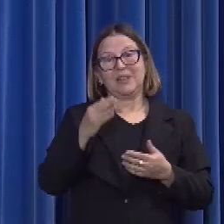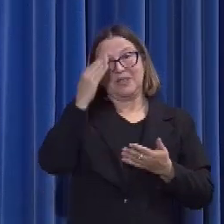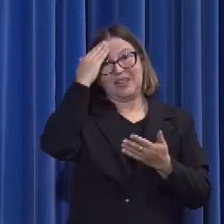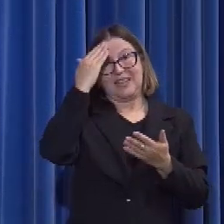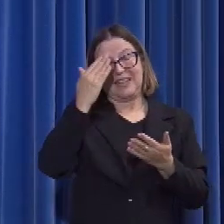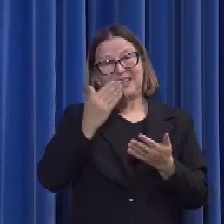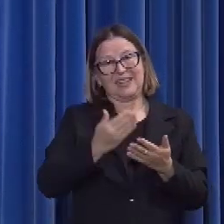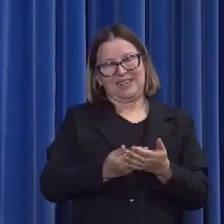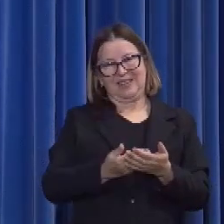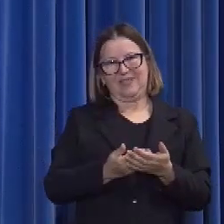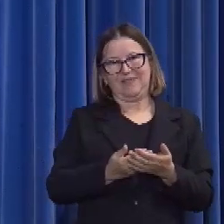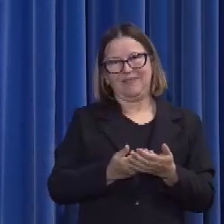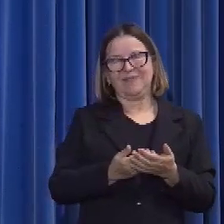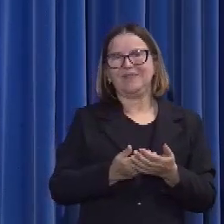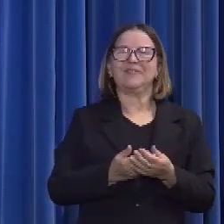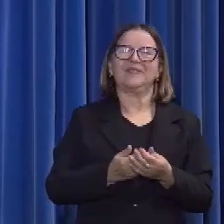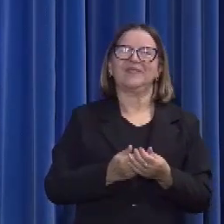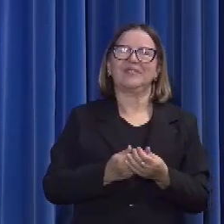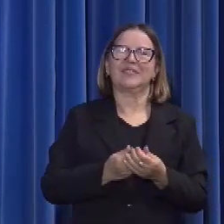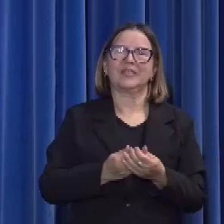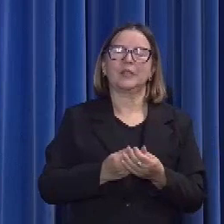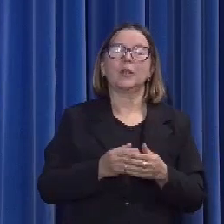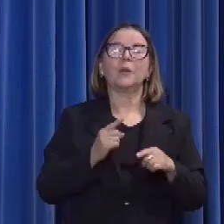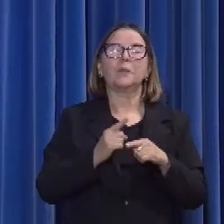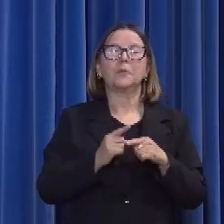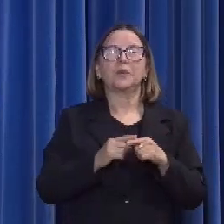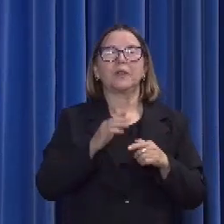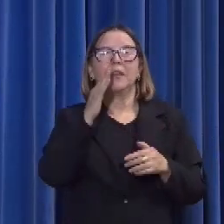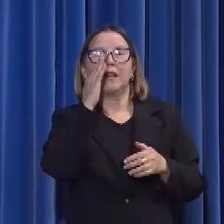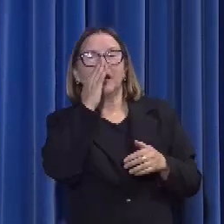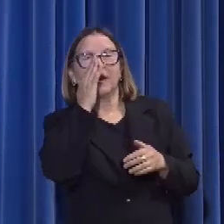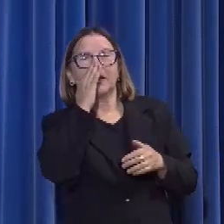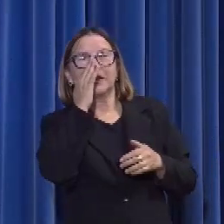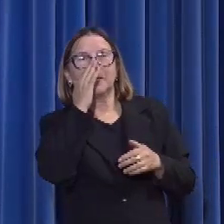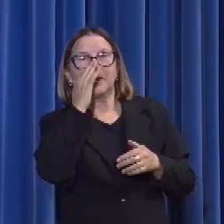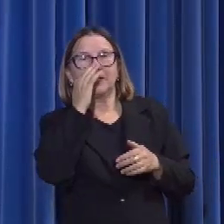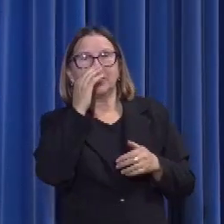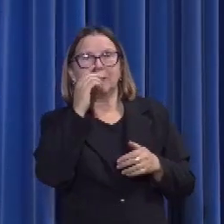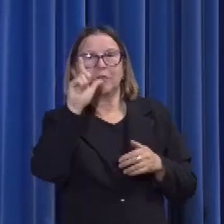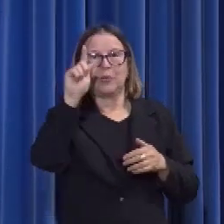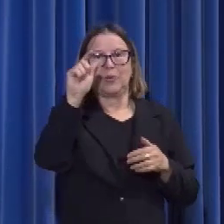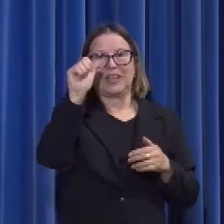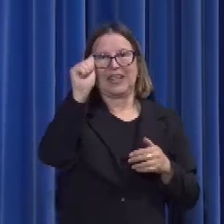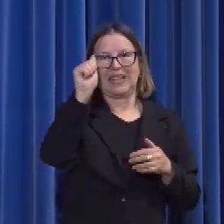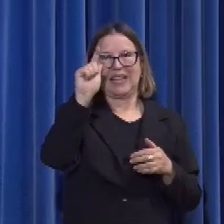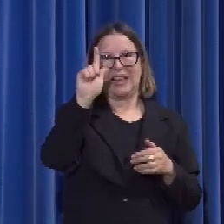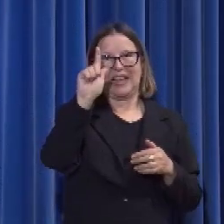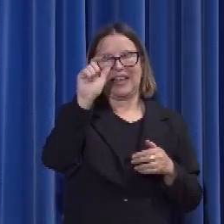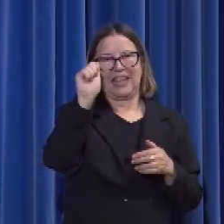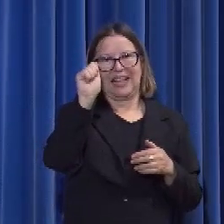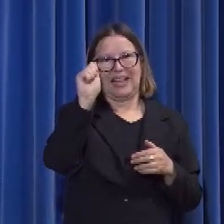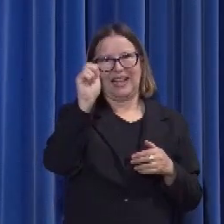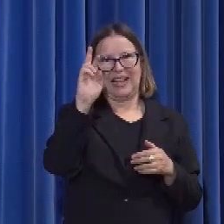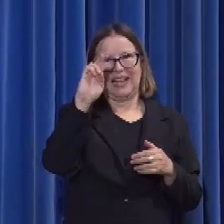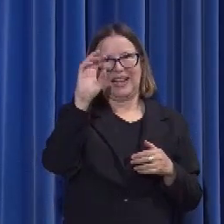os tesouros do Egito, porque contemplava o galardão. Ele estava olhando para